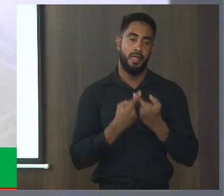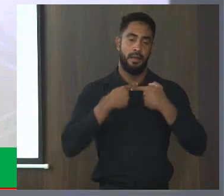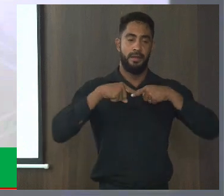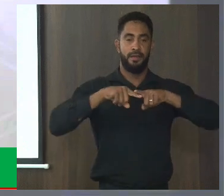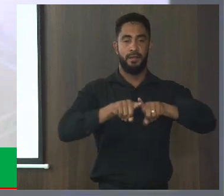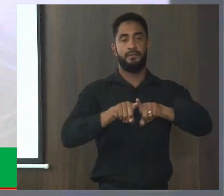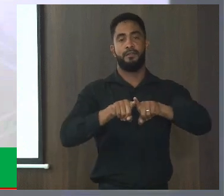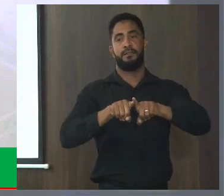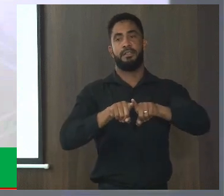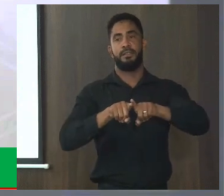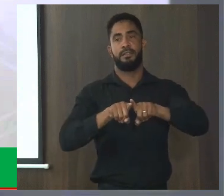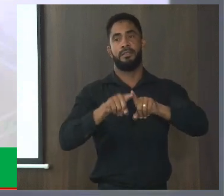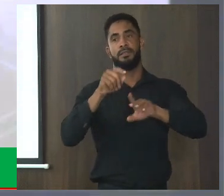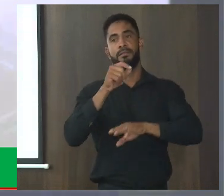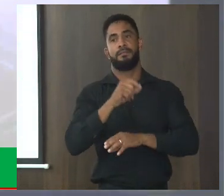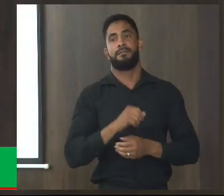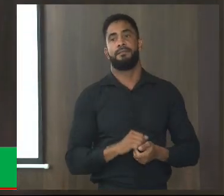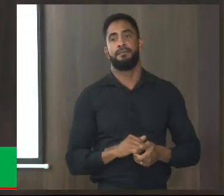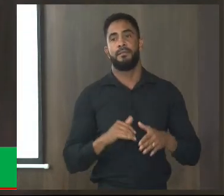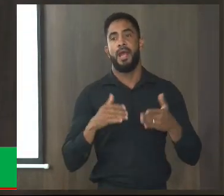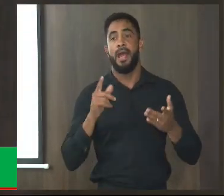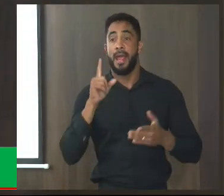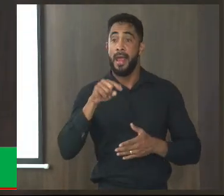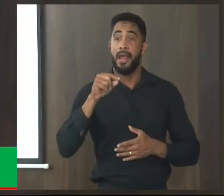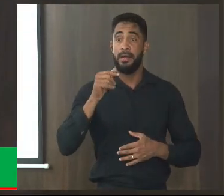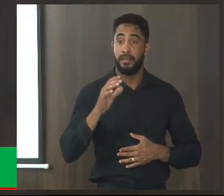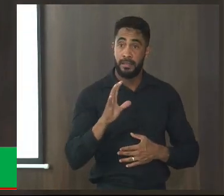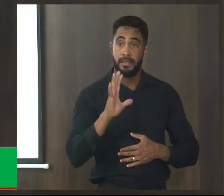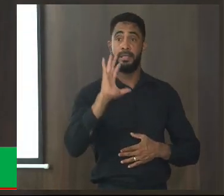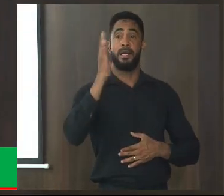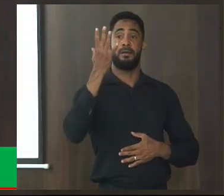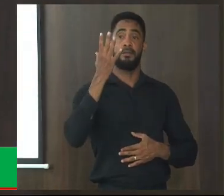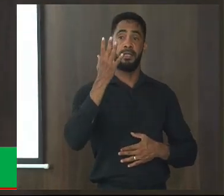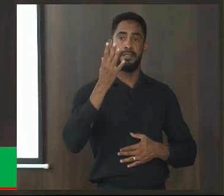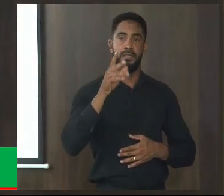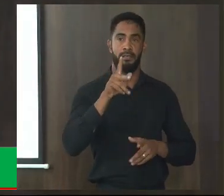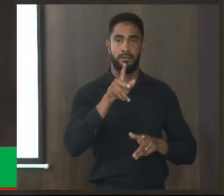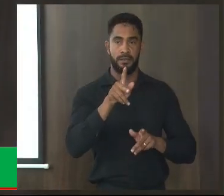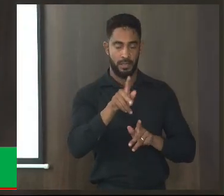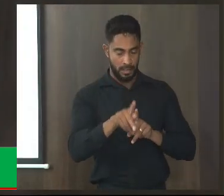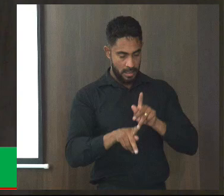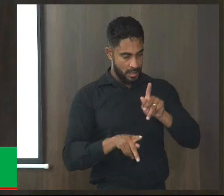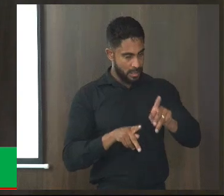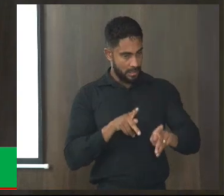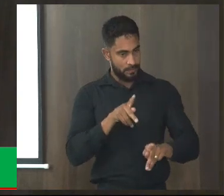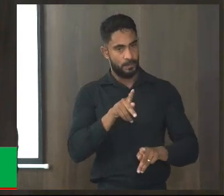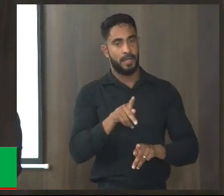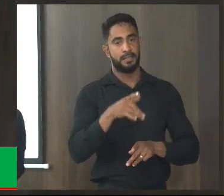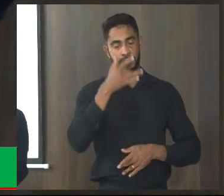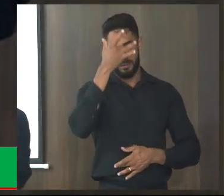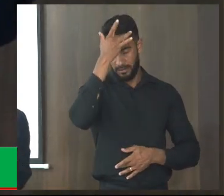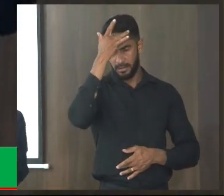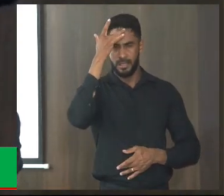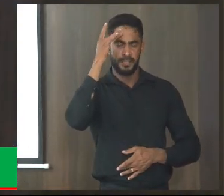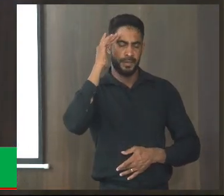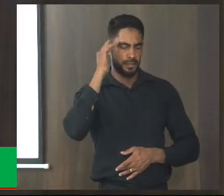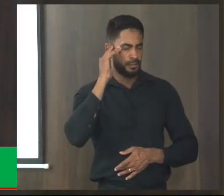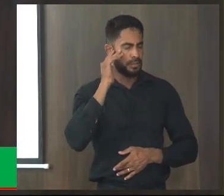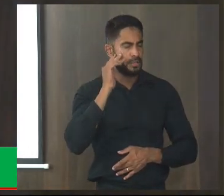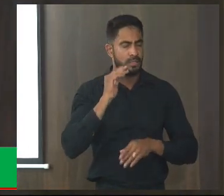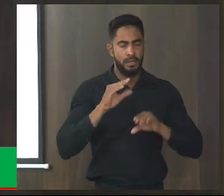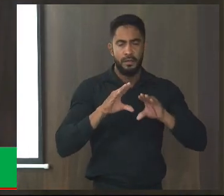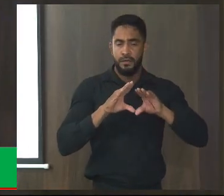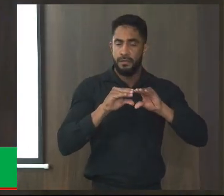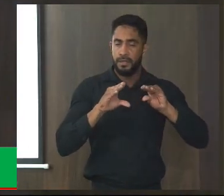terra. Então é isso que está acontecendo lá. Então a população até então pode ficar tranquila